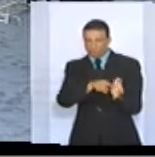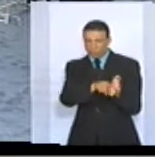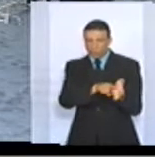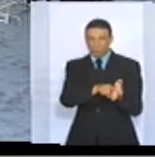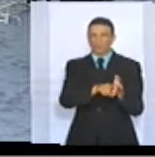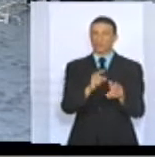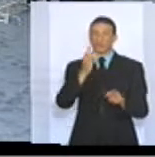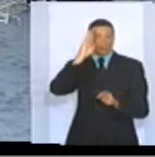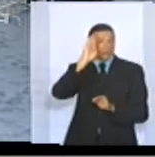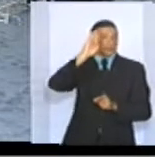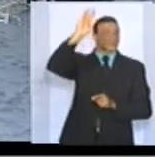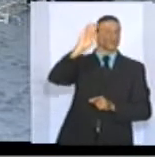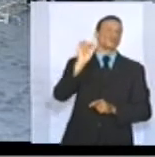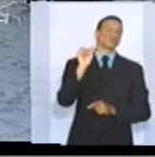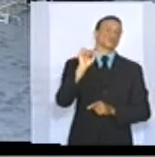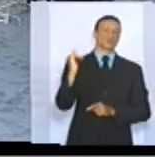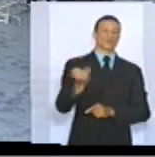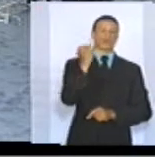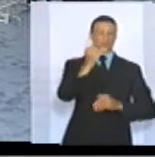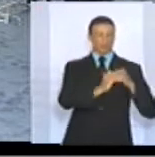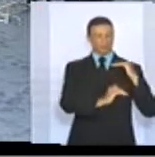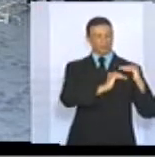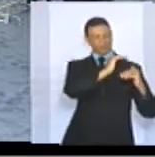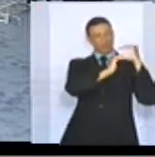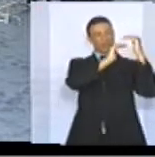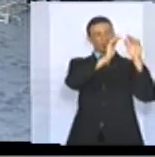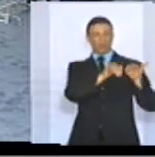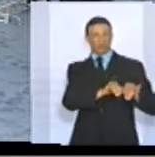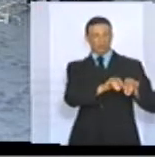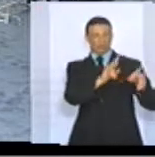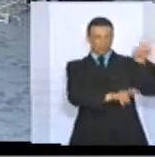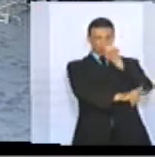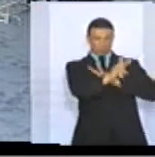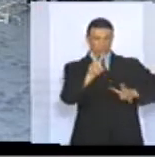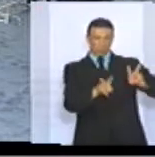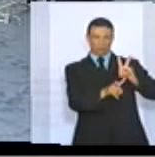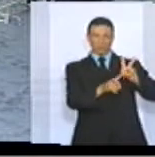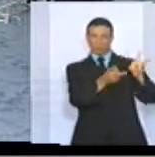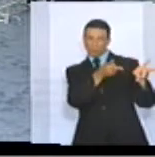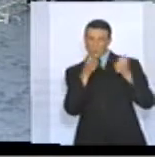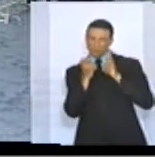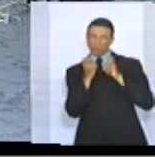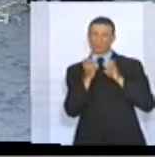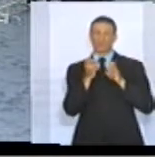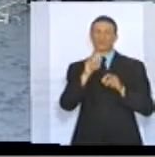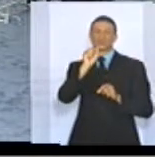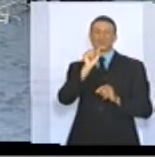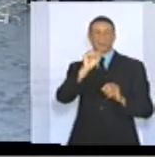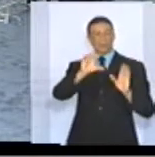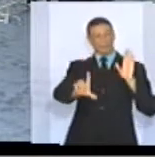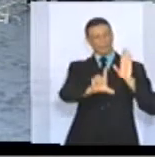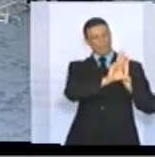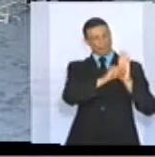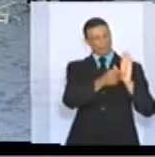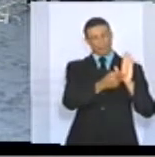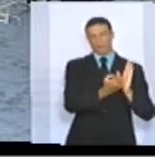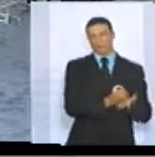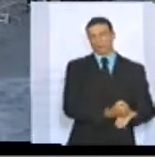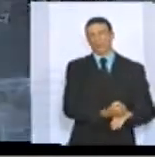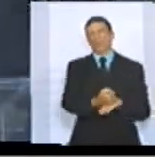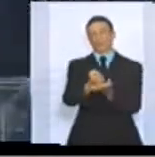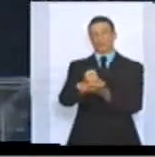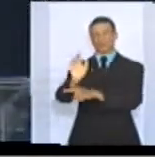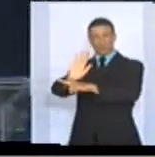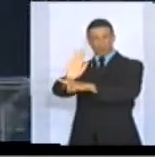destacaria que dentro da ideia de promover o desenvolvimento do mercado audiovisual brasileiro, está fortemente presente na lei que criou a Agência Nacional do